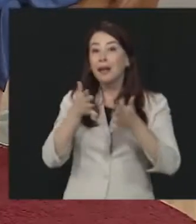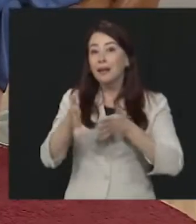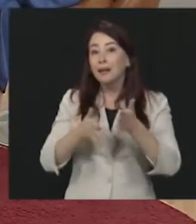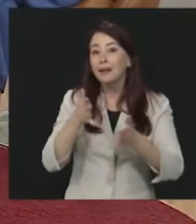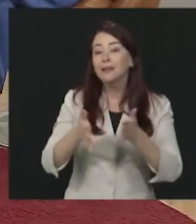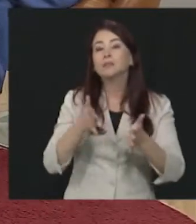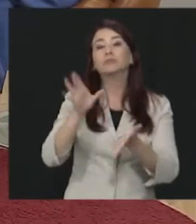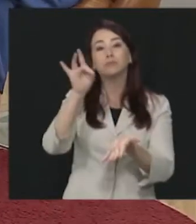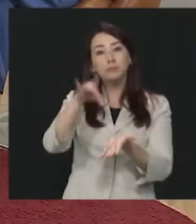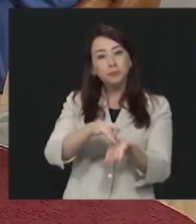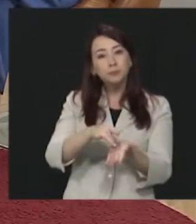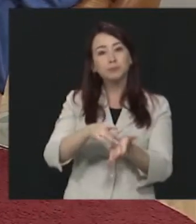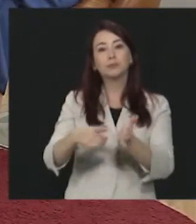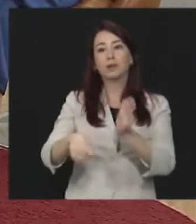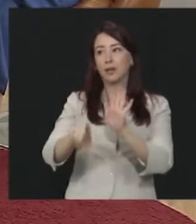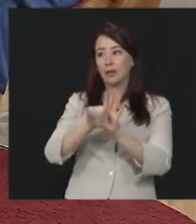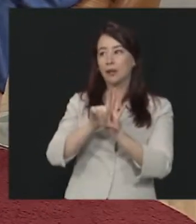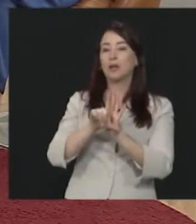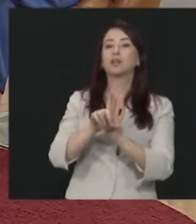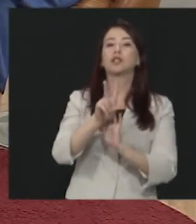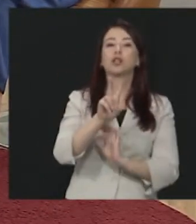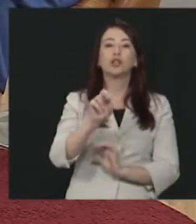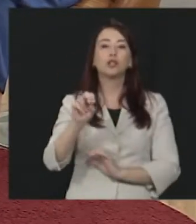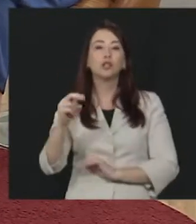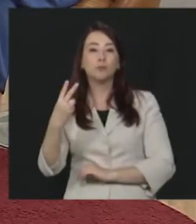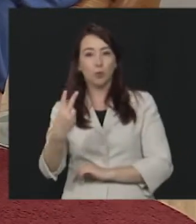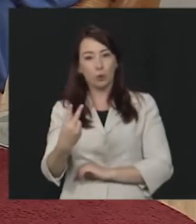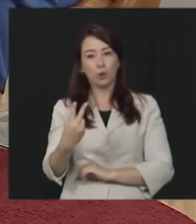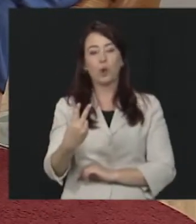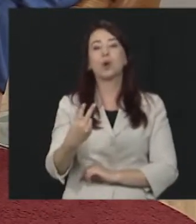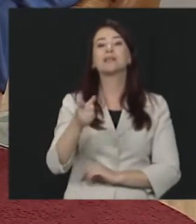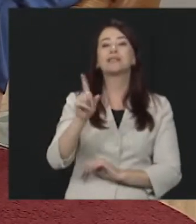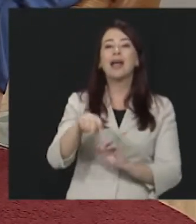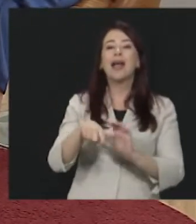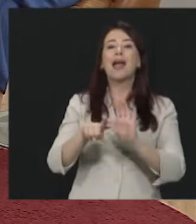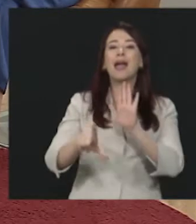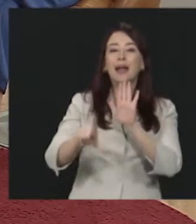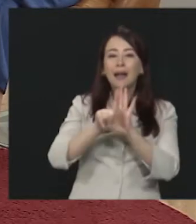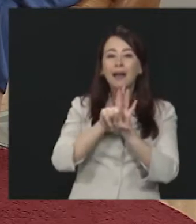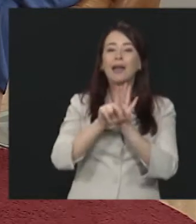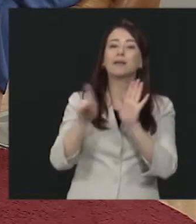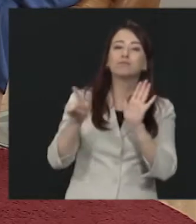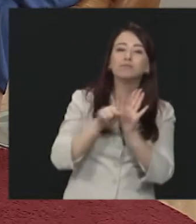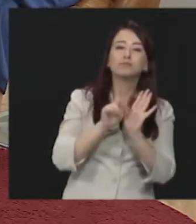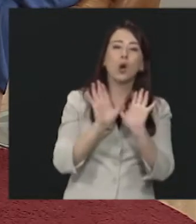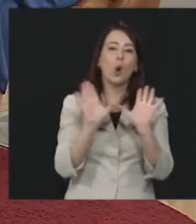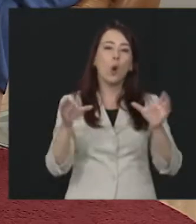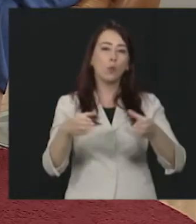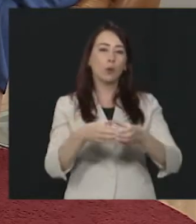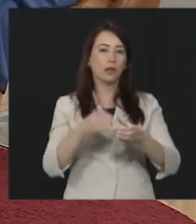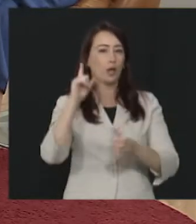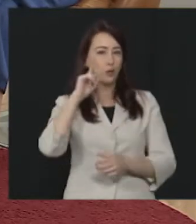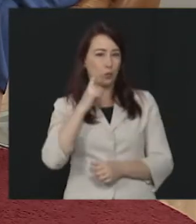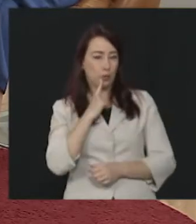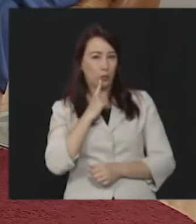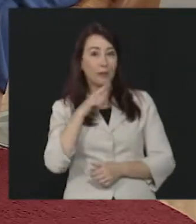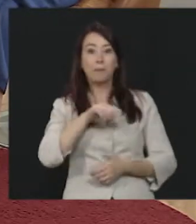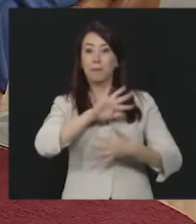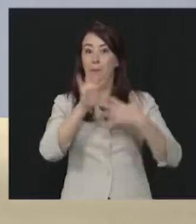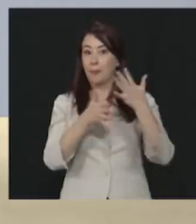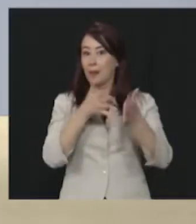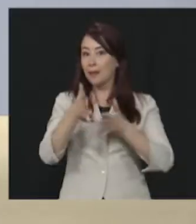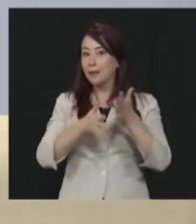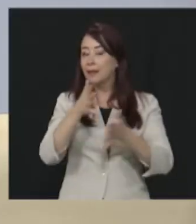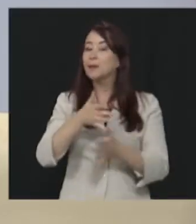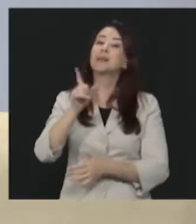foi oficializada em 2002 como lei das comunidades surdas brasileiras. Ela é uma língua que é utilizada